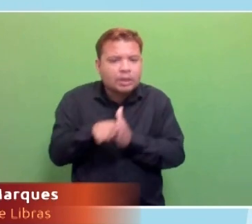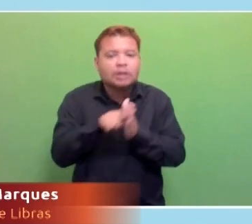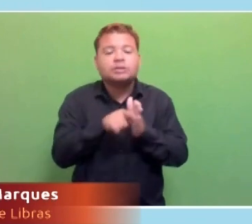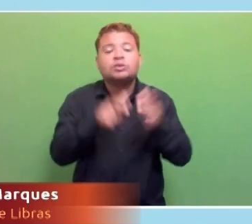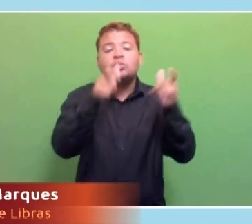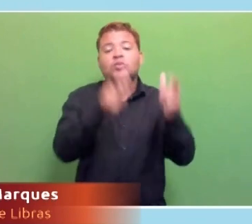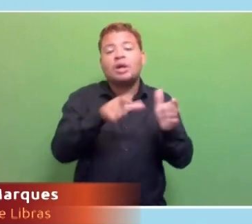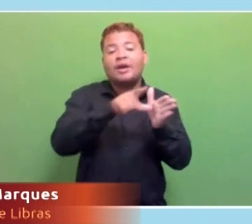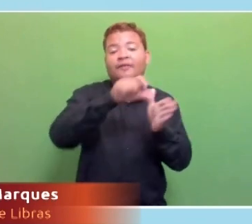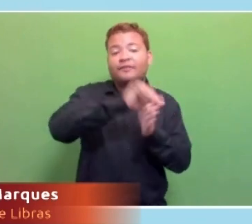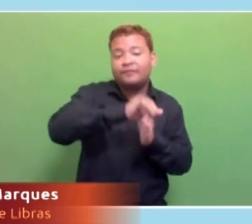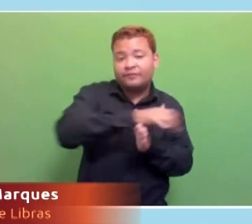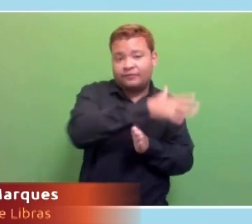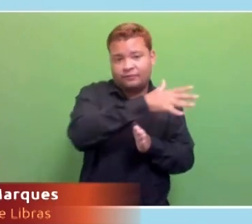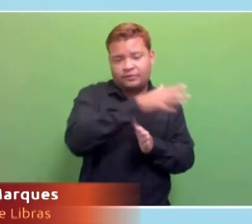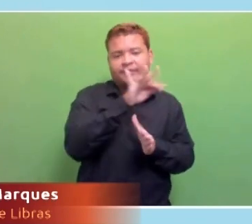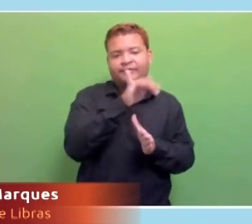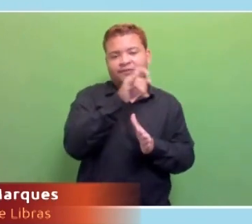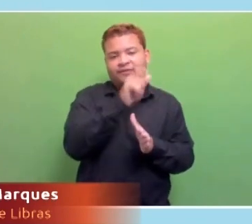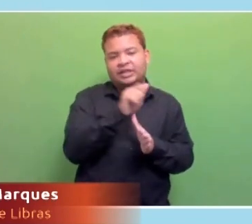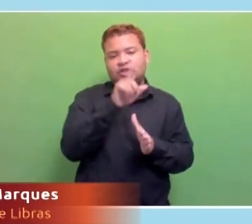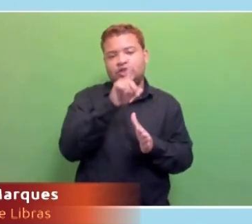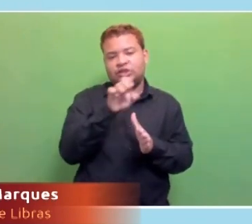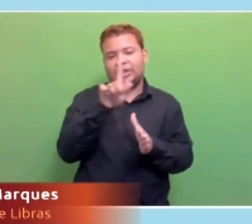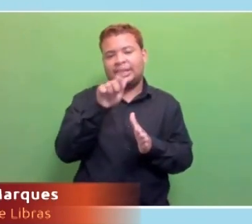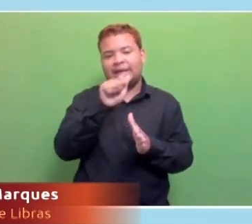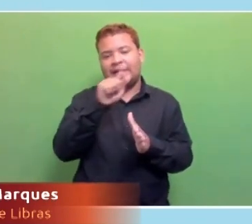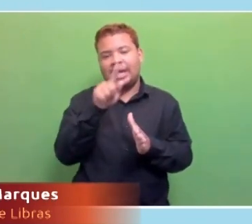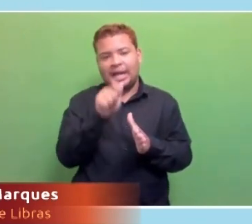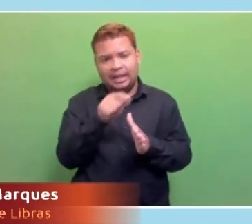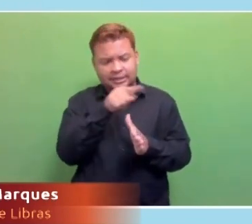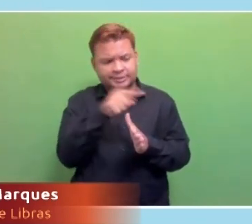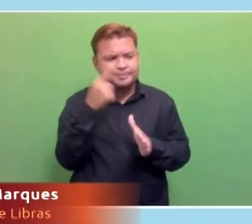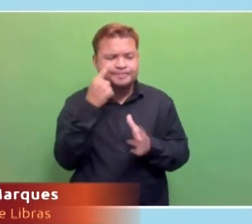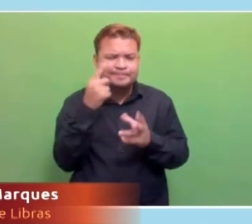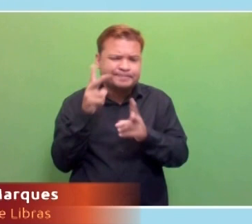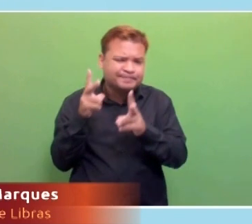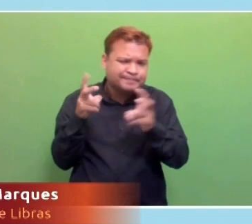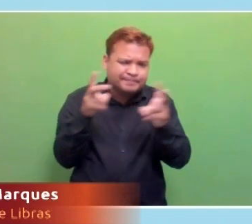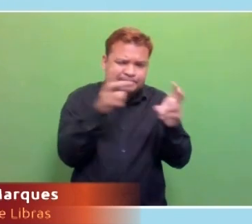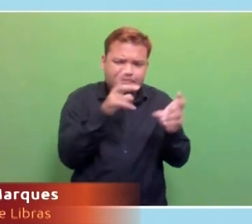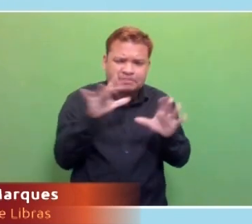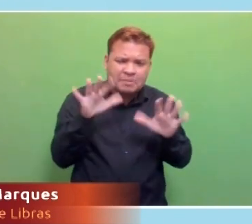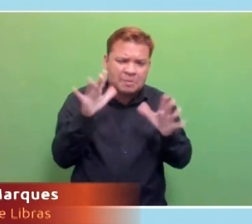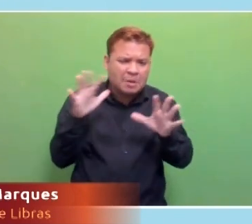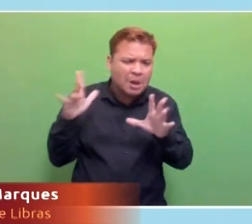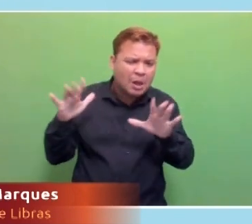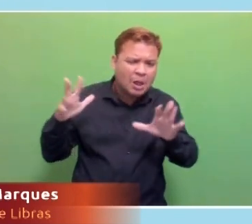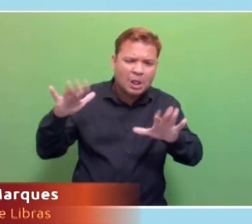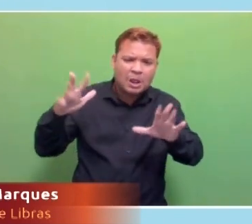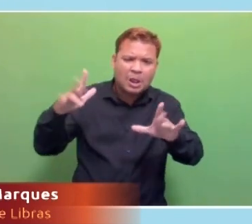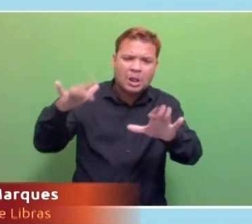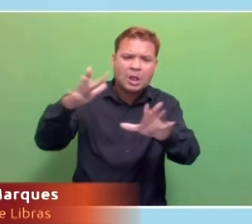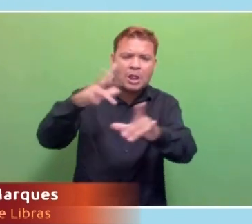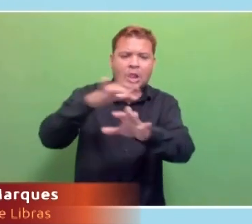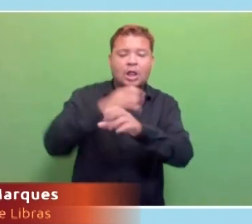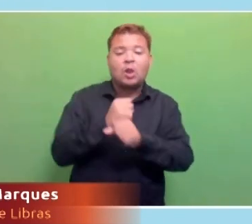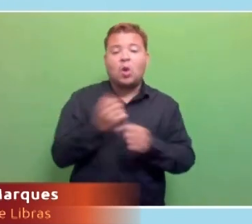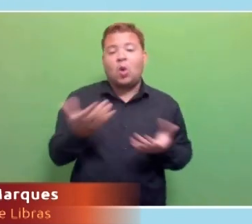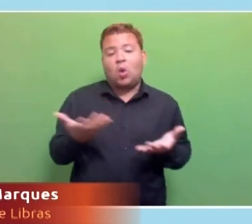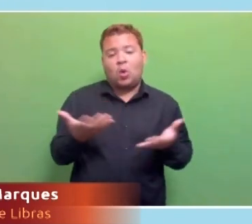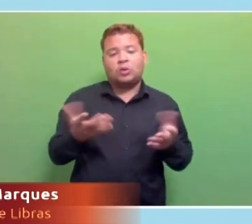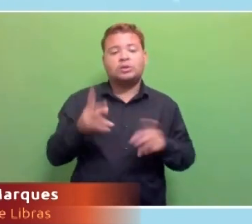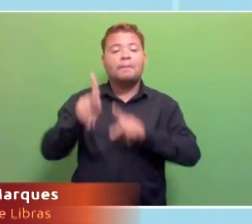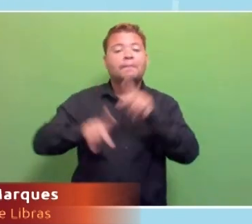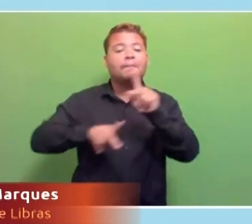Gaza e se estima, né, que atualmente o apoio da